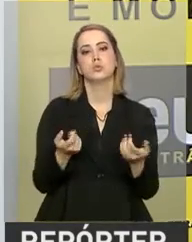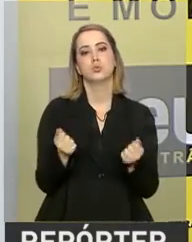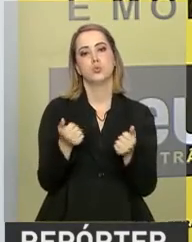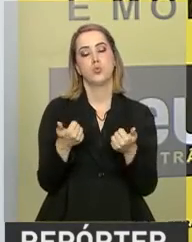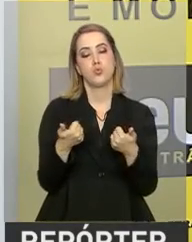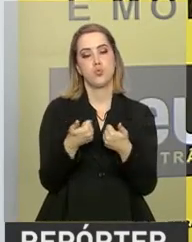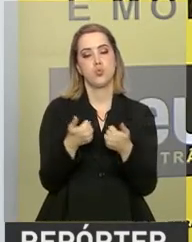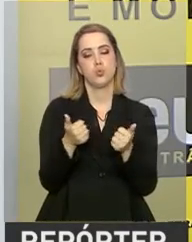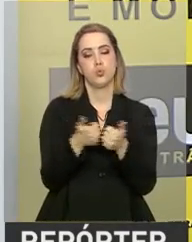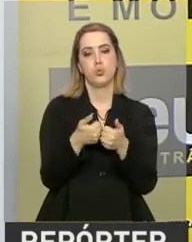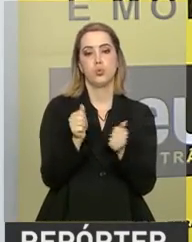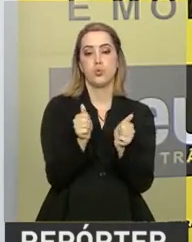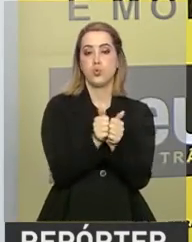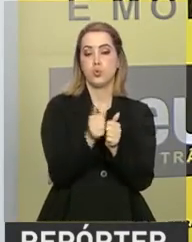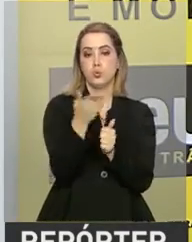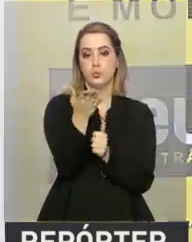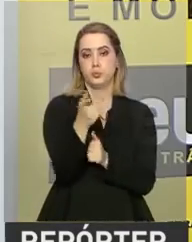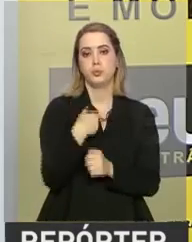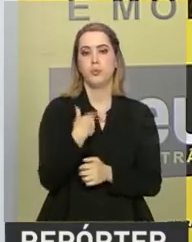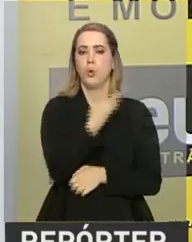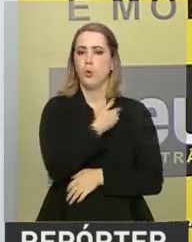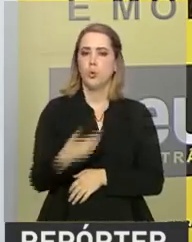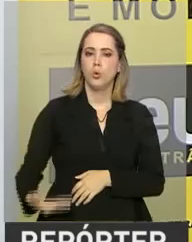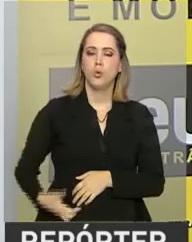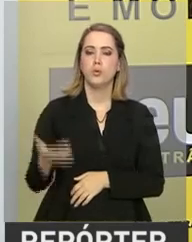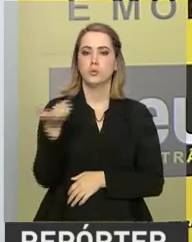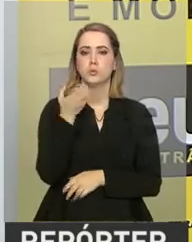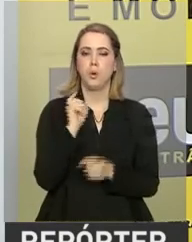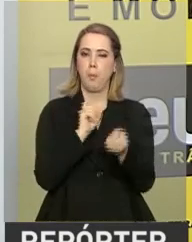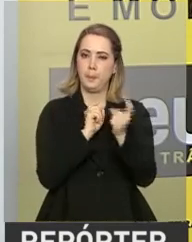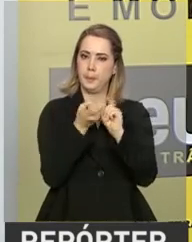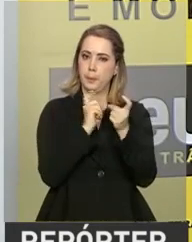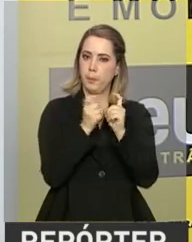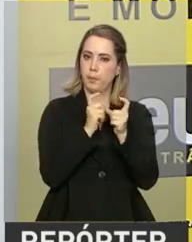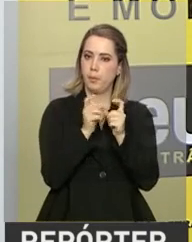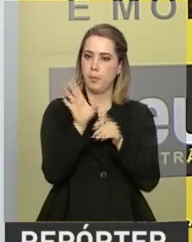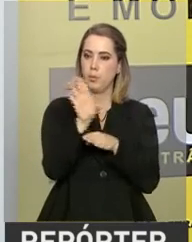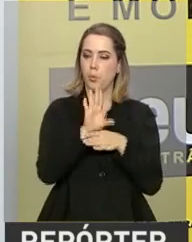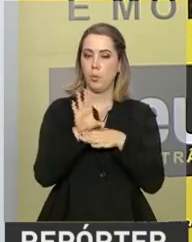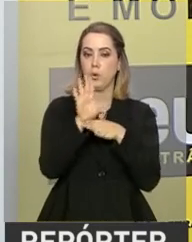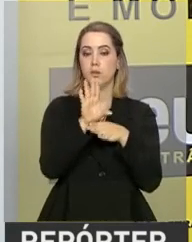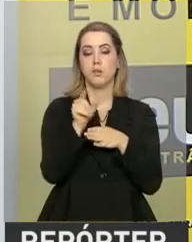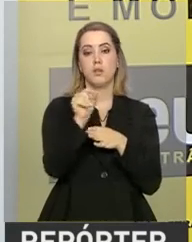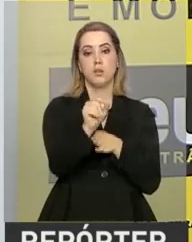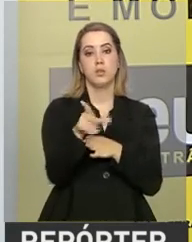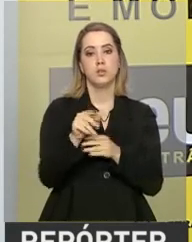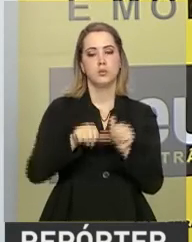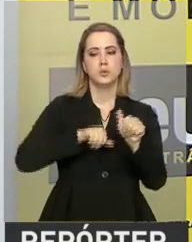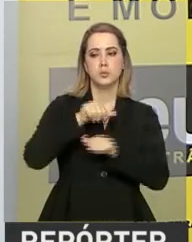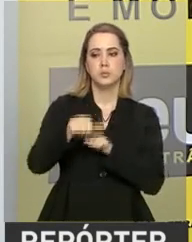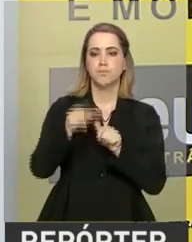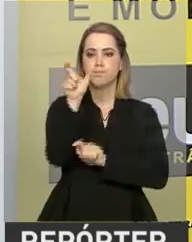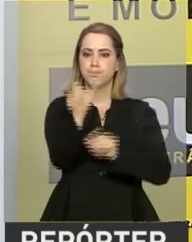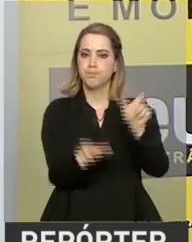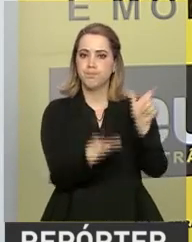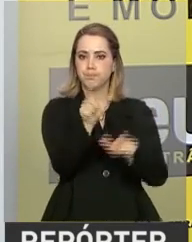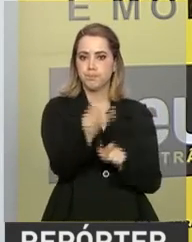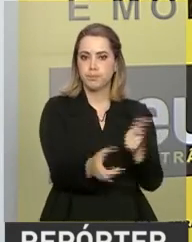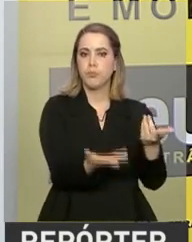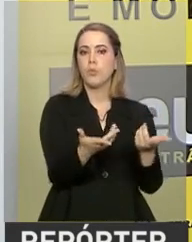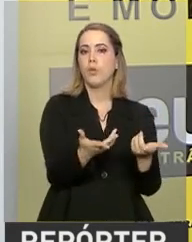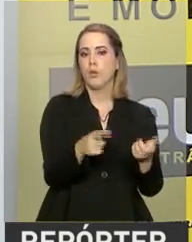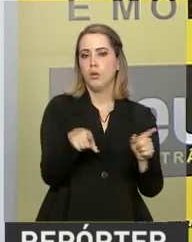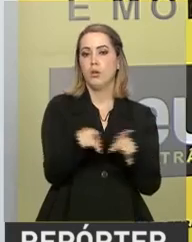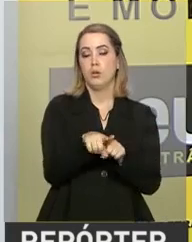governo é justamente fazer essa coordenação e todo esse trabalho ele é voltado para mudar a atitude das pessoas tanto dos